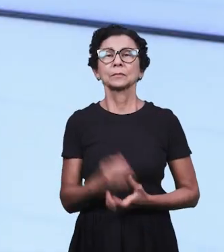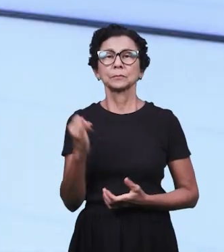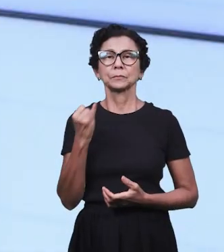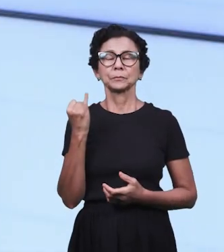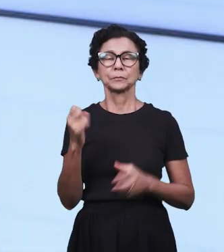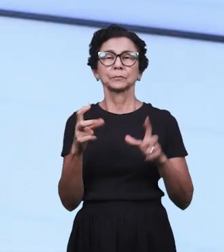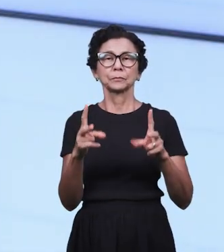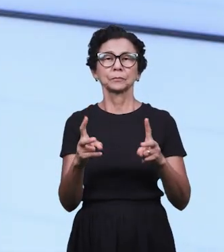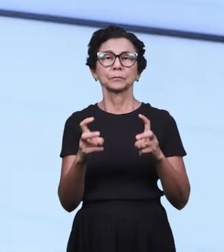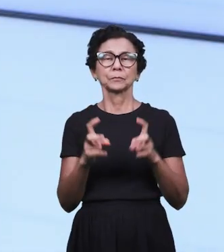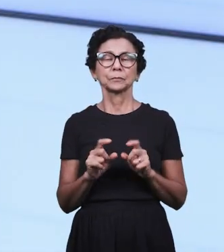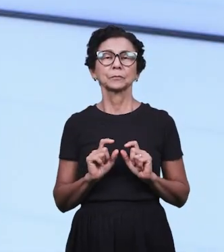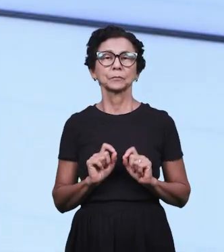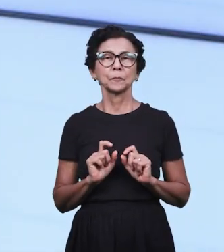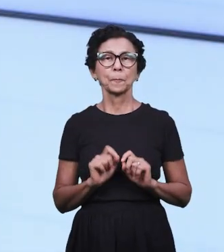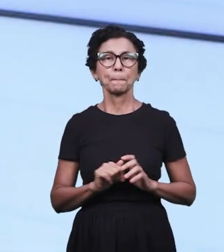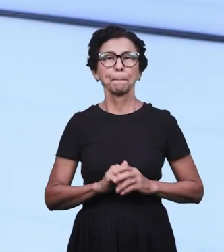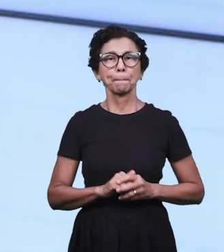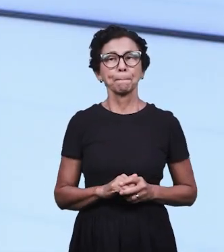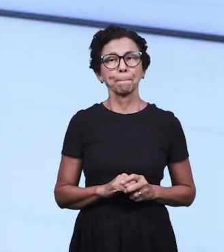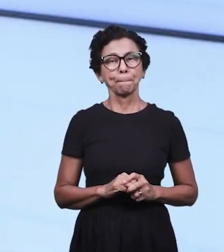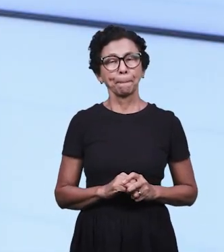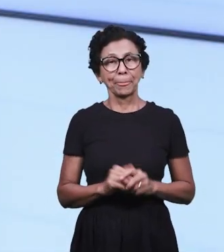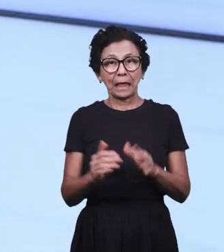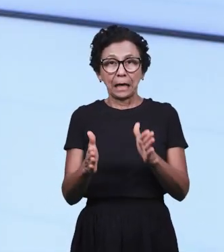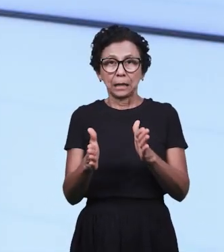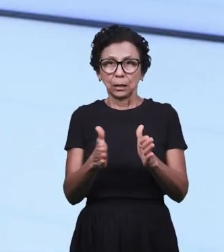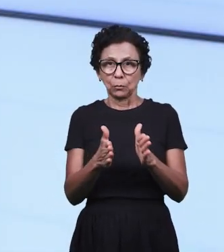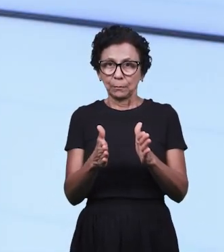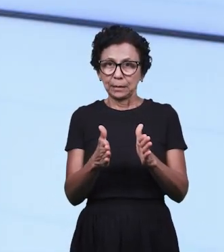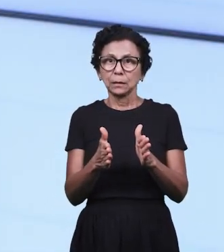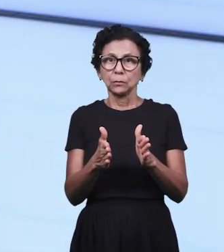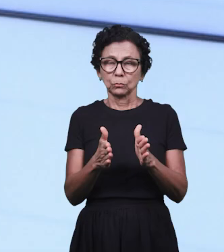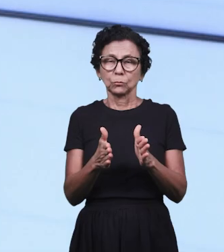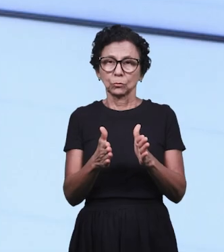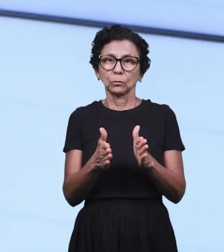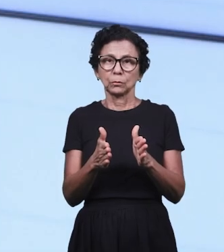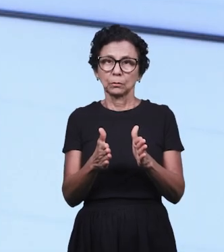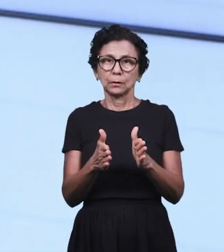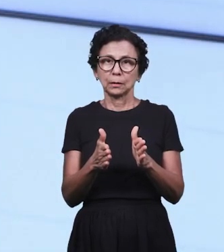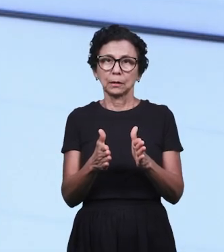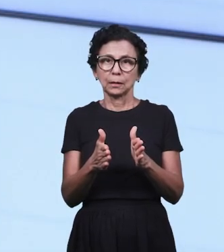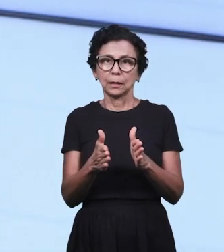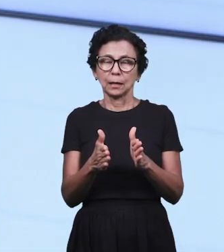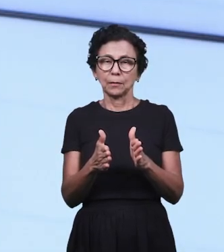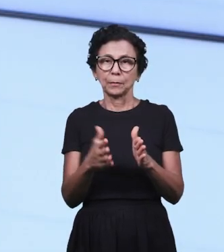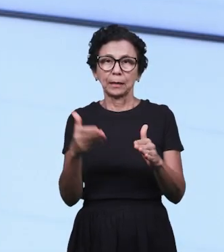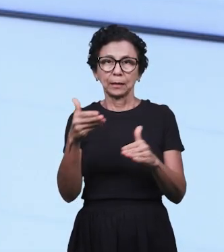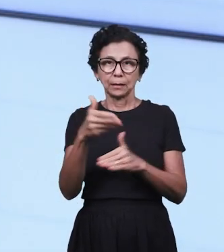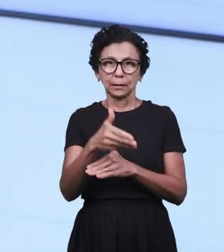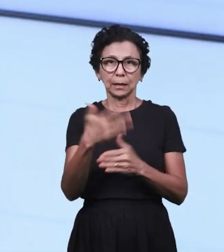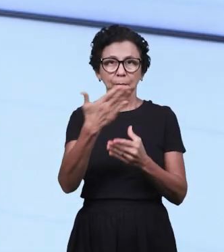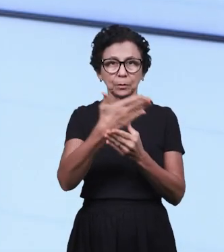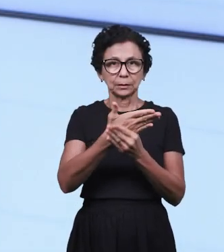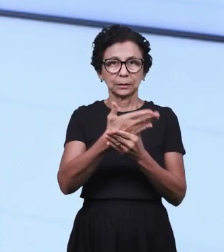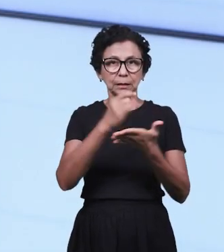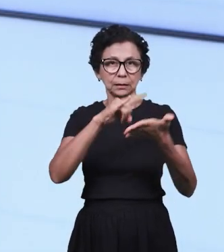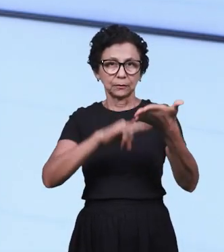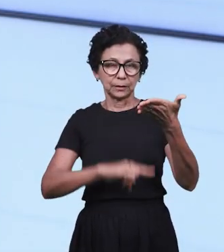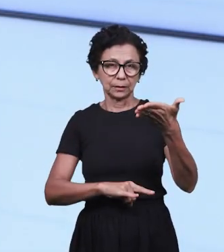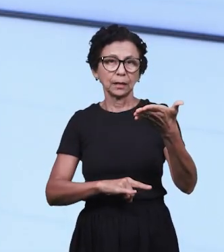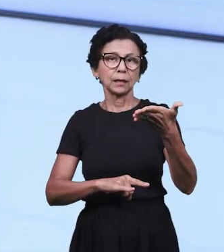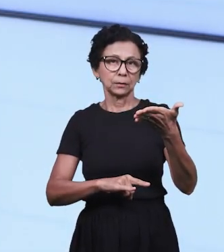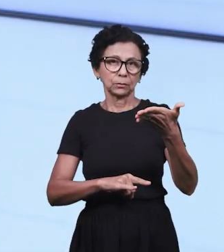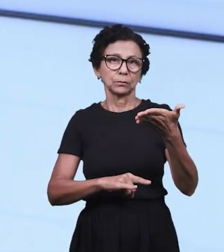observado, porque o prazo para que haja a abertura do inventário, seja dado início